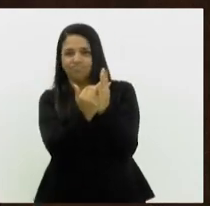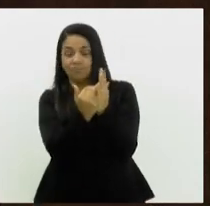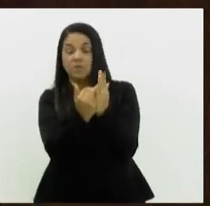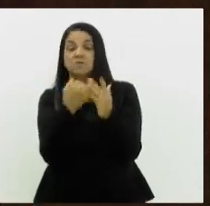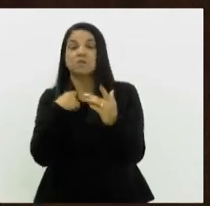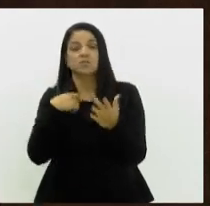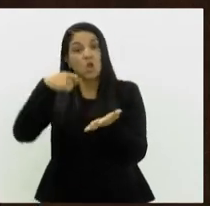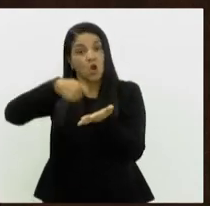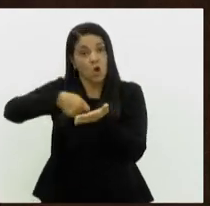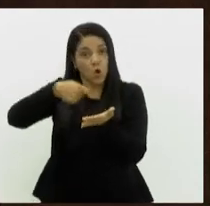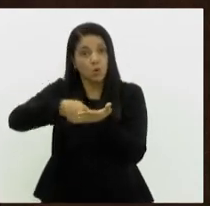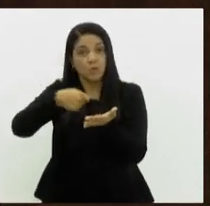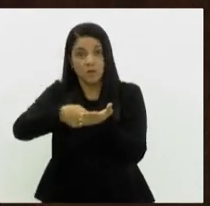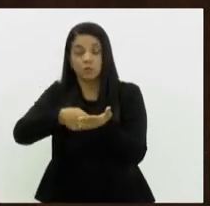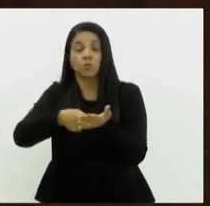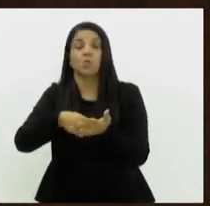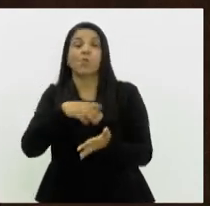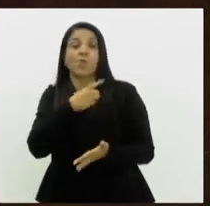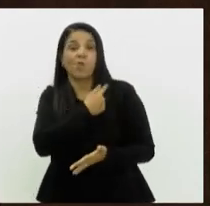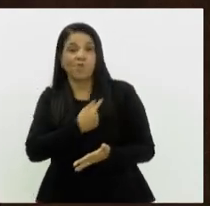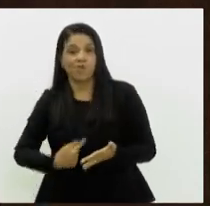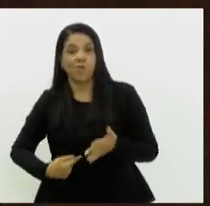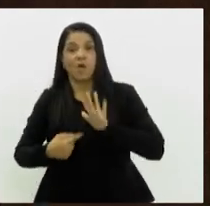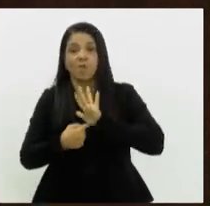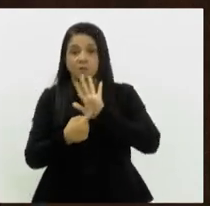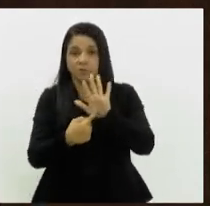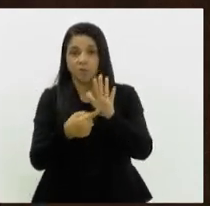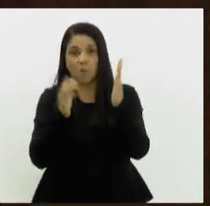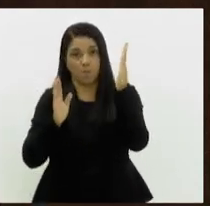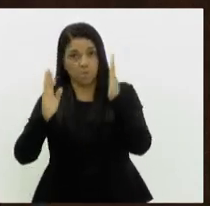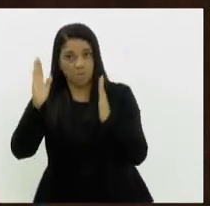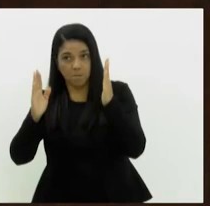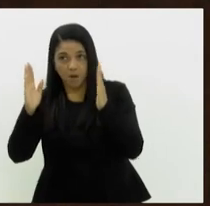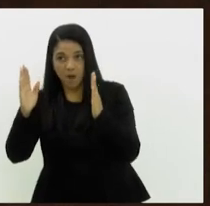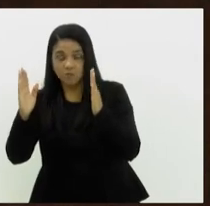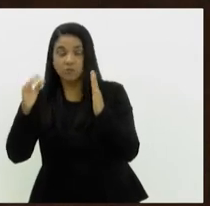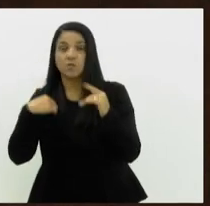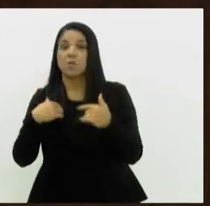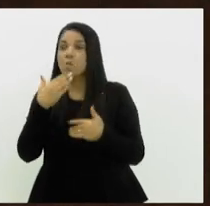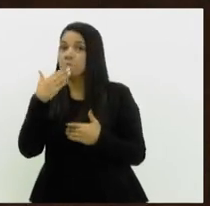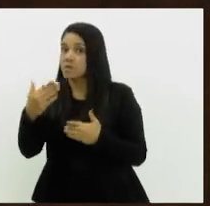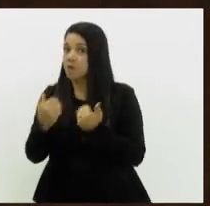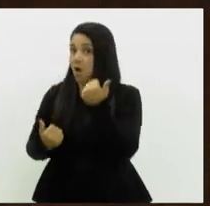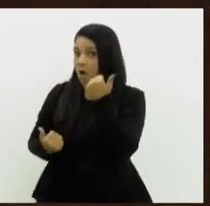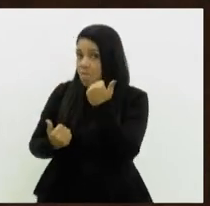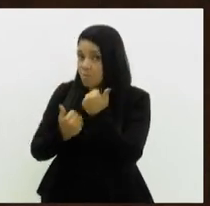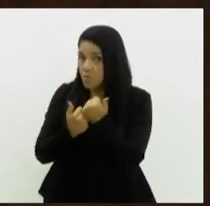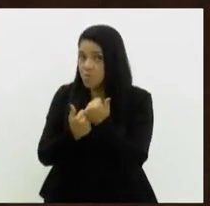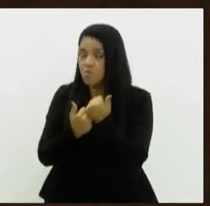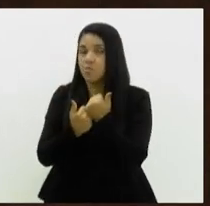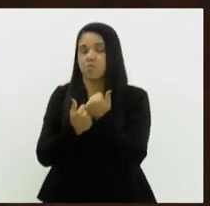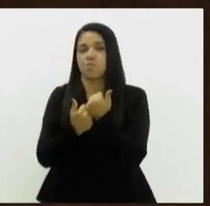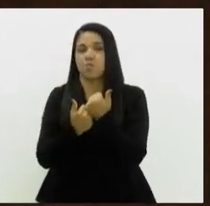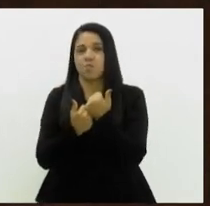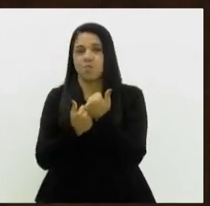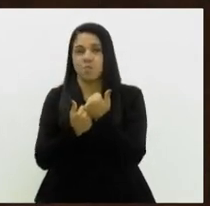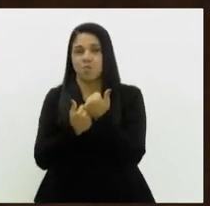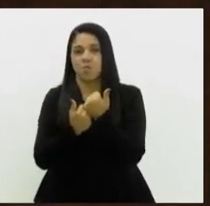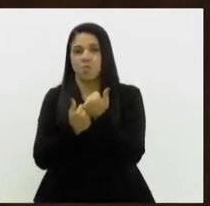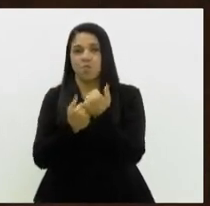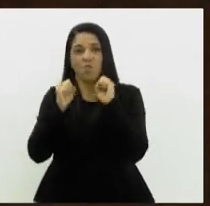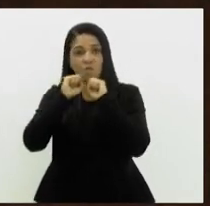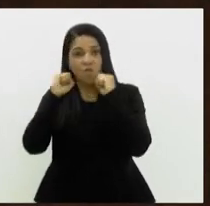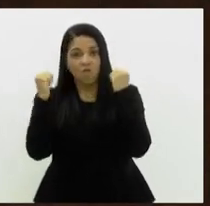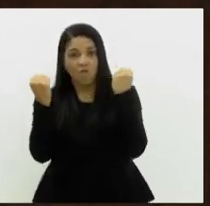governo apresentou alguns prazos, mas eu sinto, presidente, e peço a Vossa Excelência apoio para que, pelo menos, o Fórum